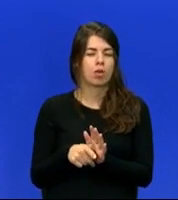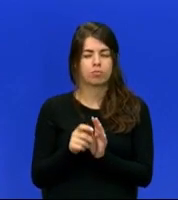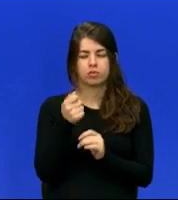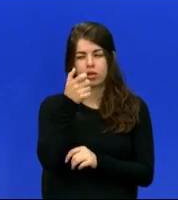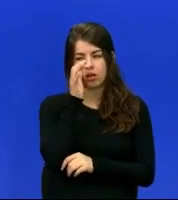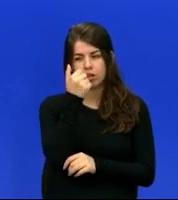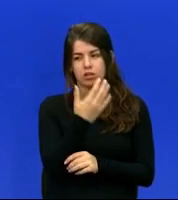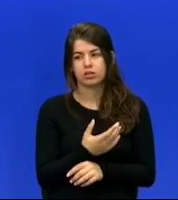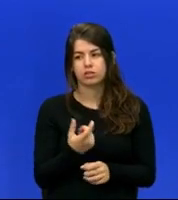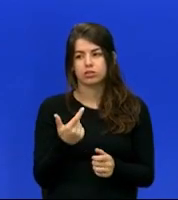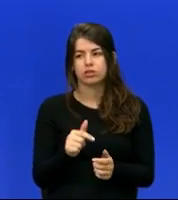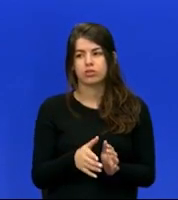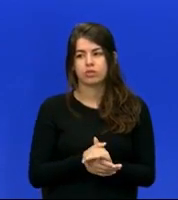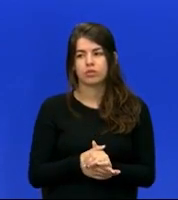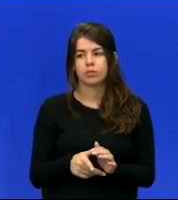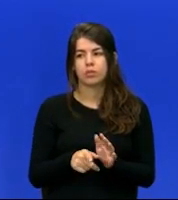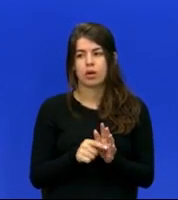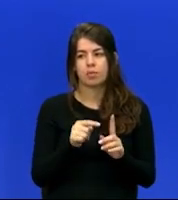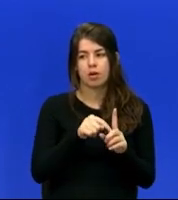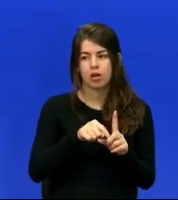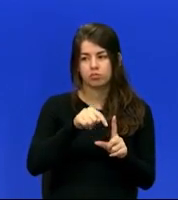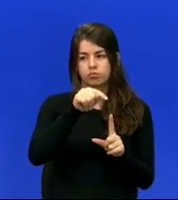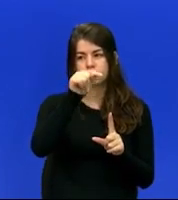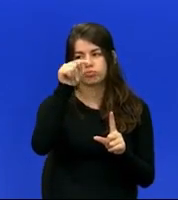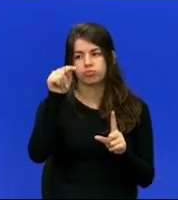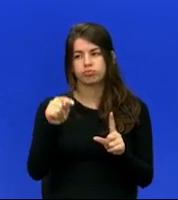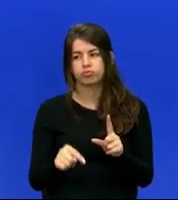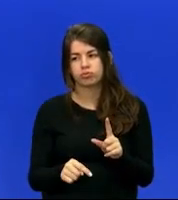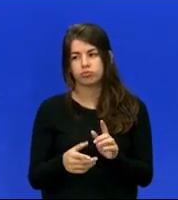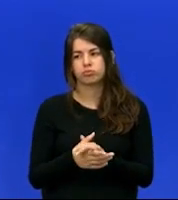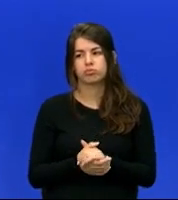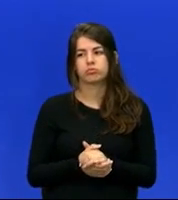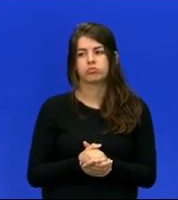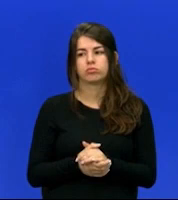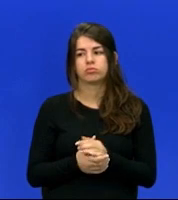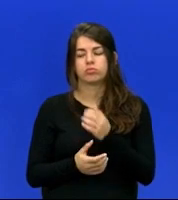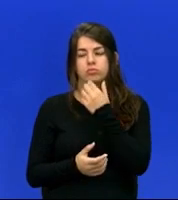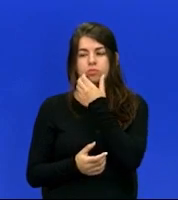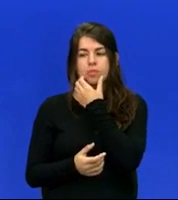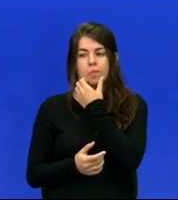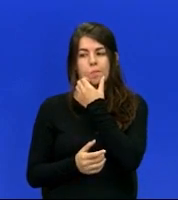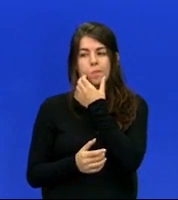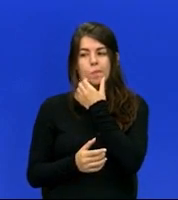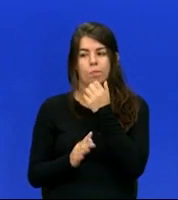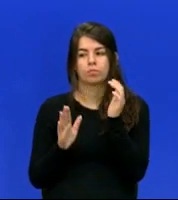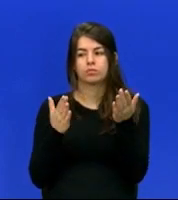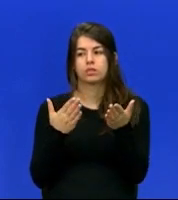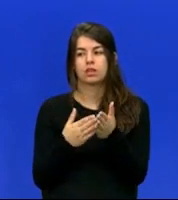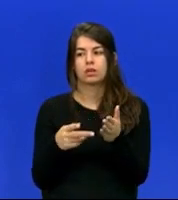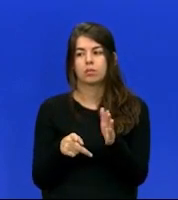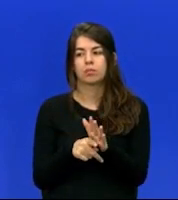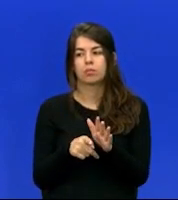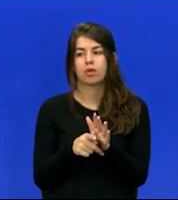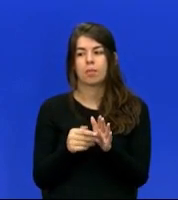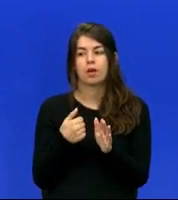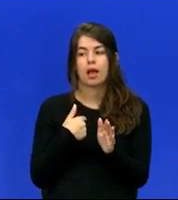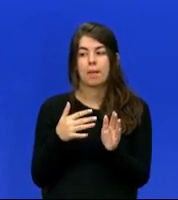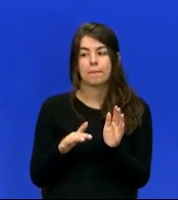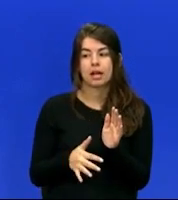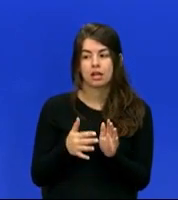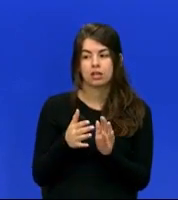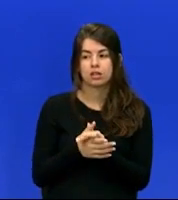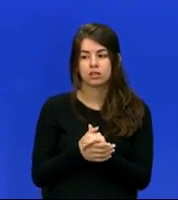voltando aqui, nós temos essa curva em forma de sino, não é? O centro dela representa a minha